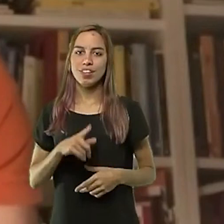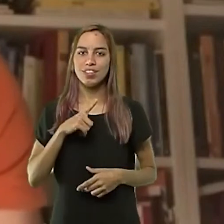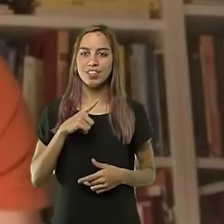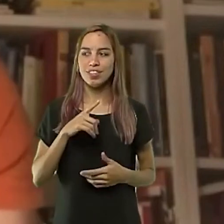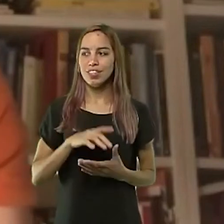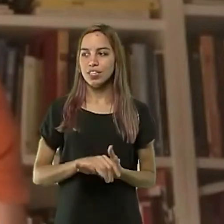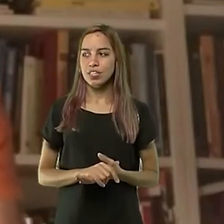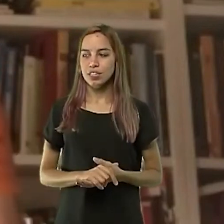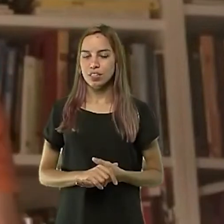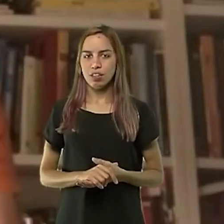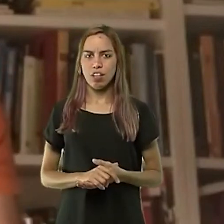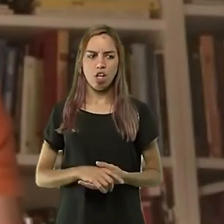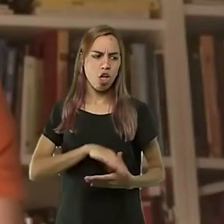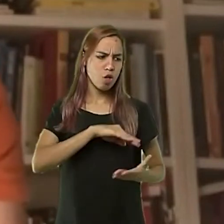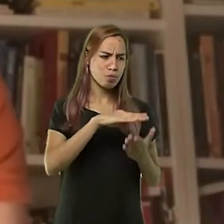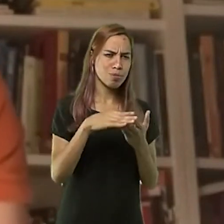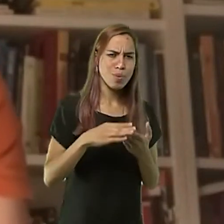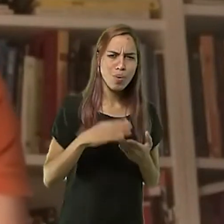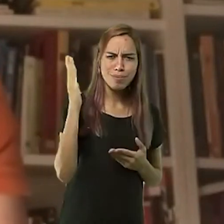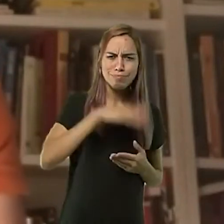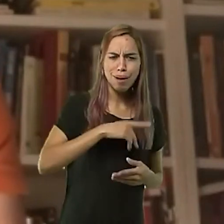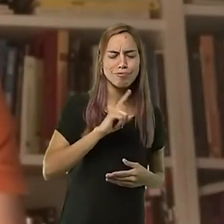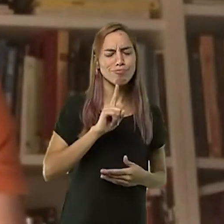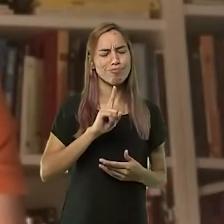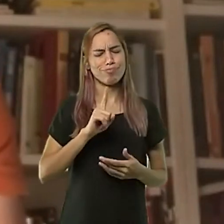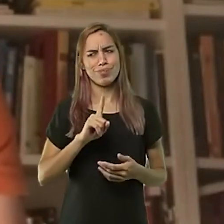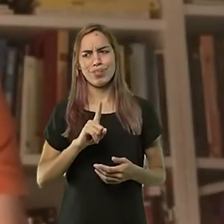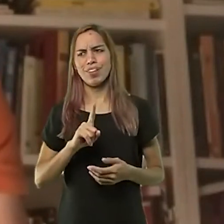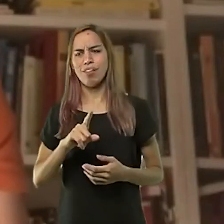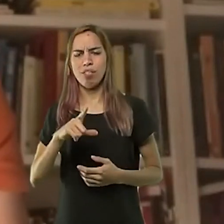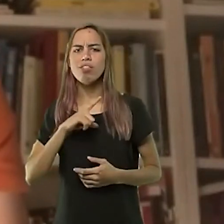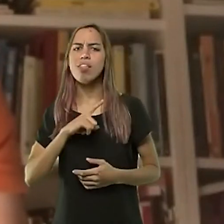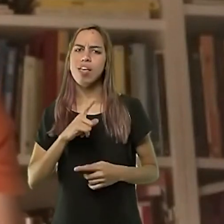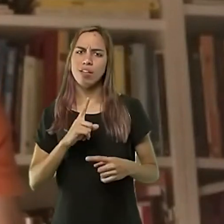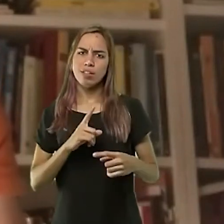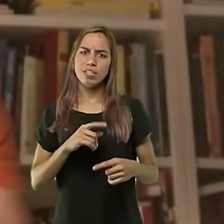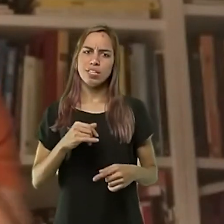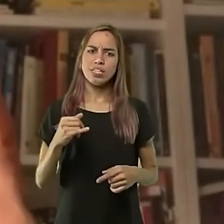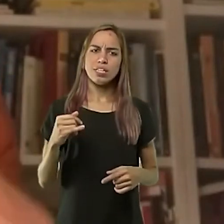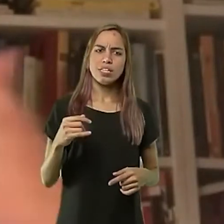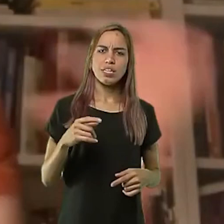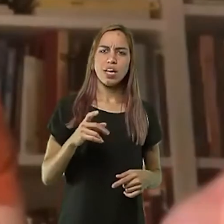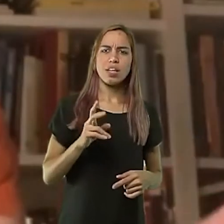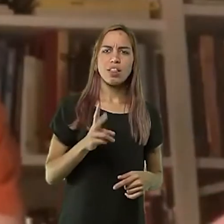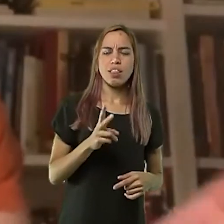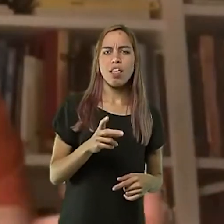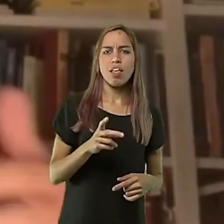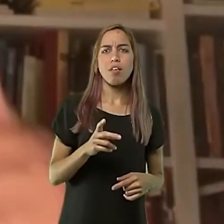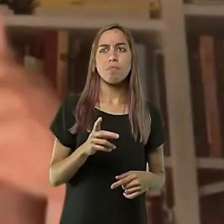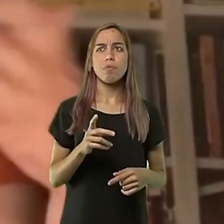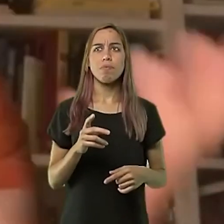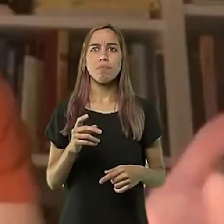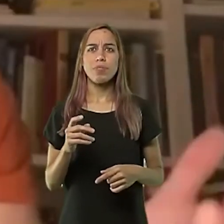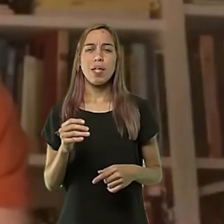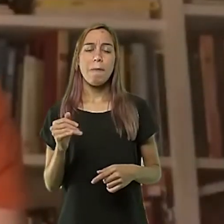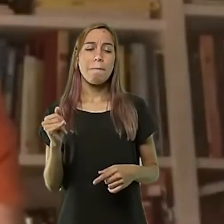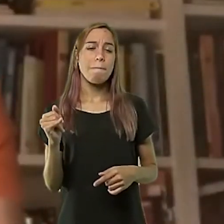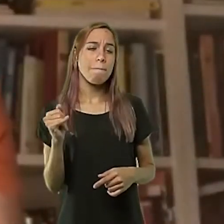As tragédias terão sempre um lado, podemos dizer, menos mau, nunca positivo, mas menos mau,